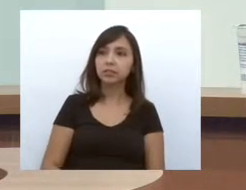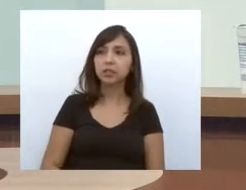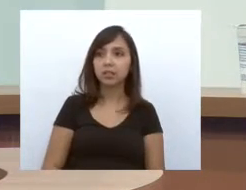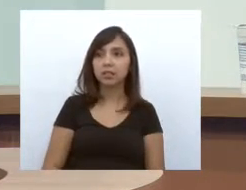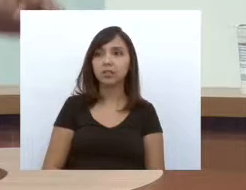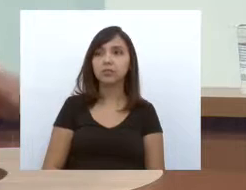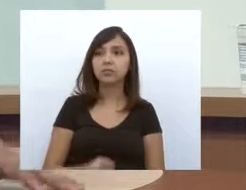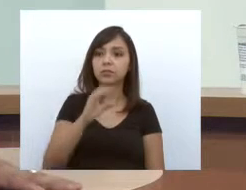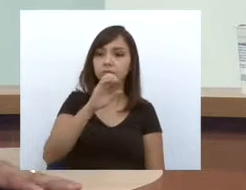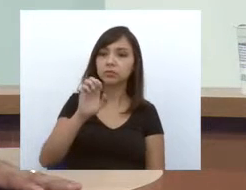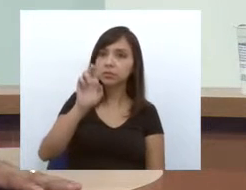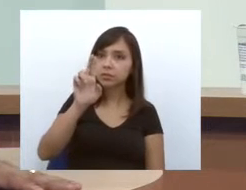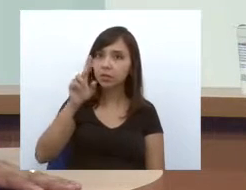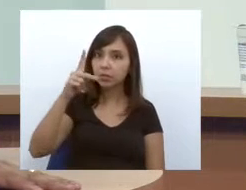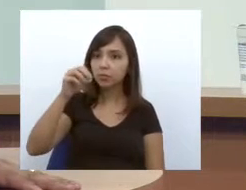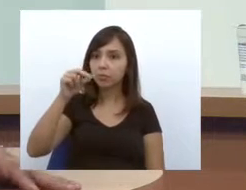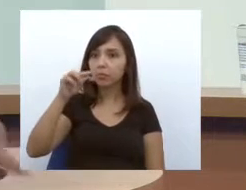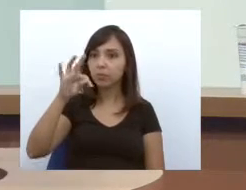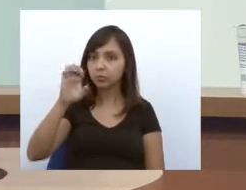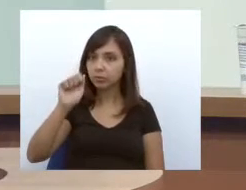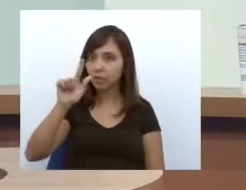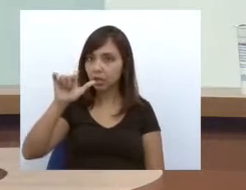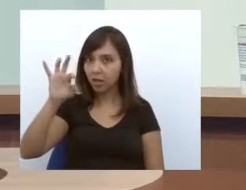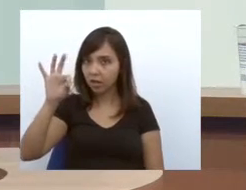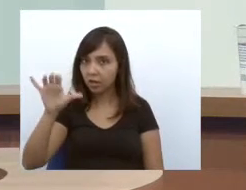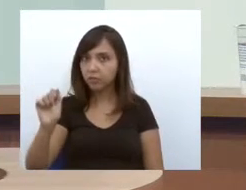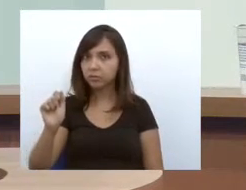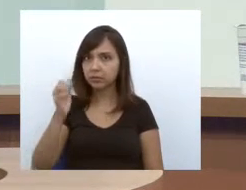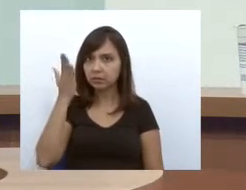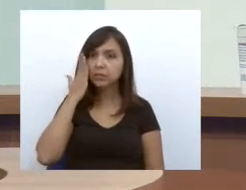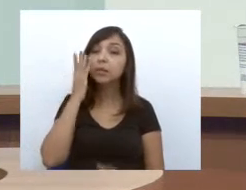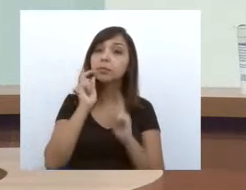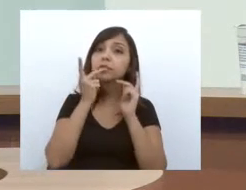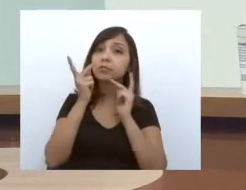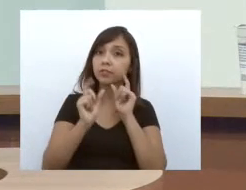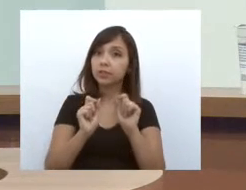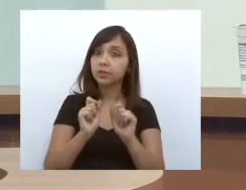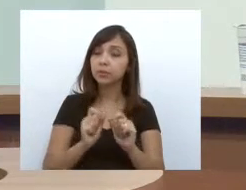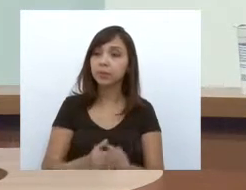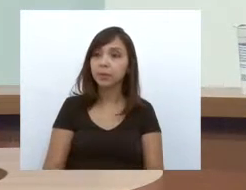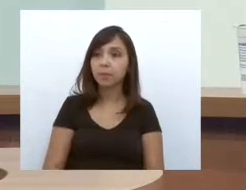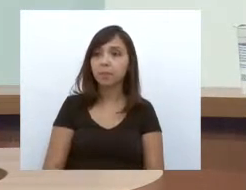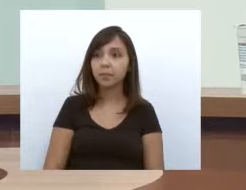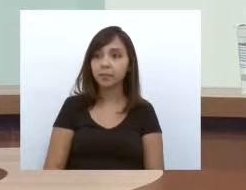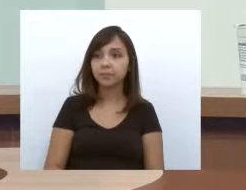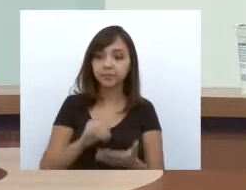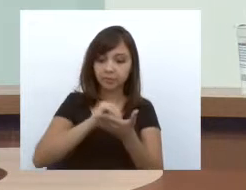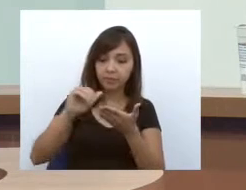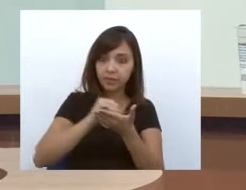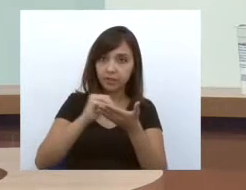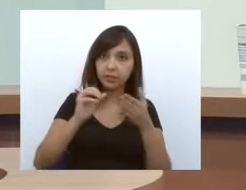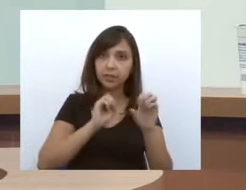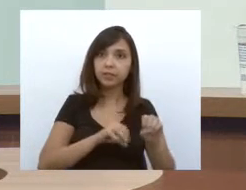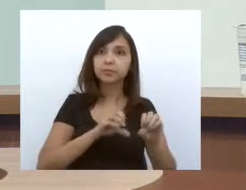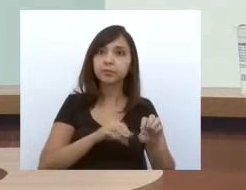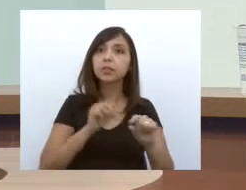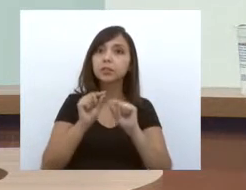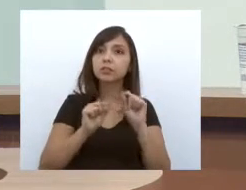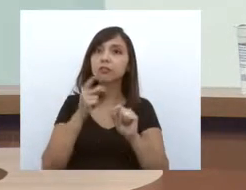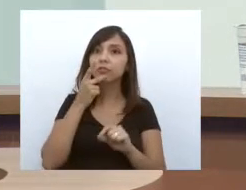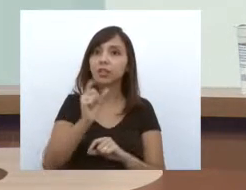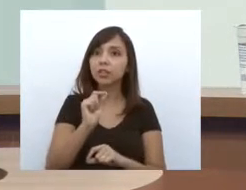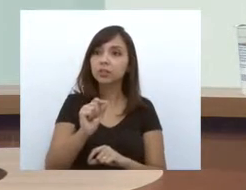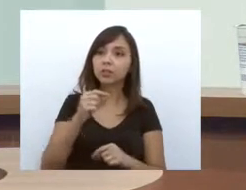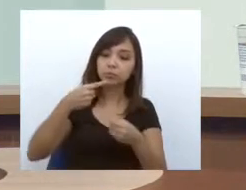O céu Ponte Alta paralisado. E sabe o que o Moacir falou? o secretário de Educação falou que